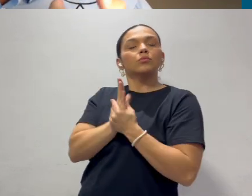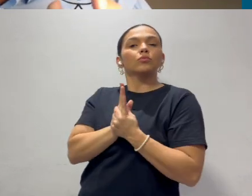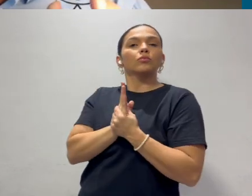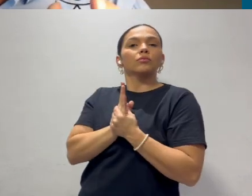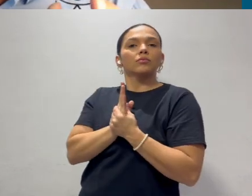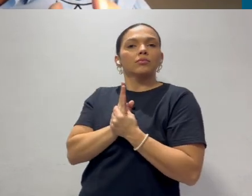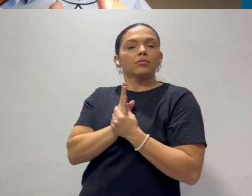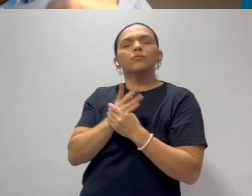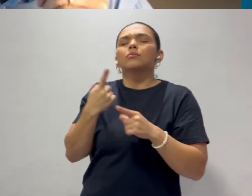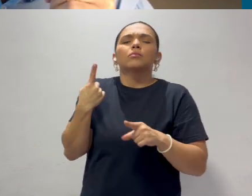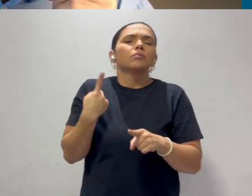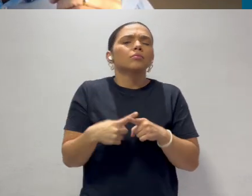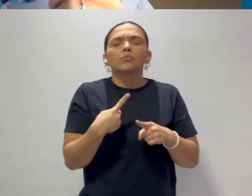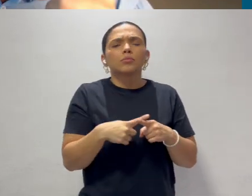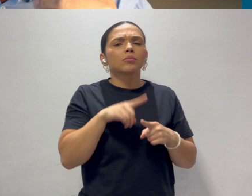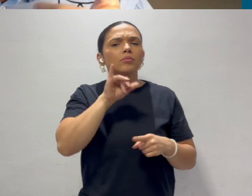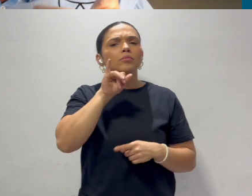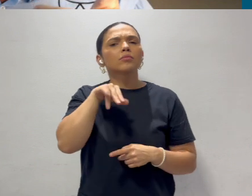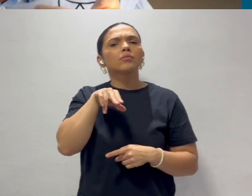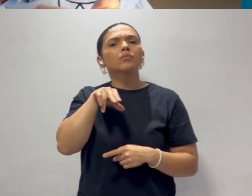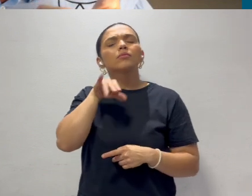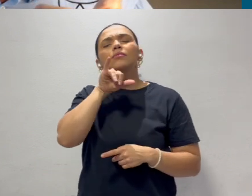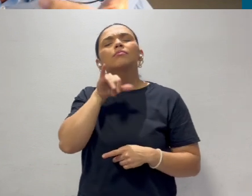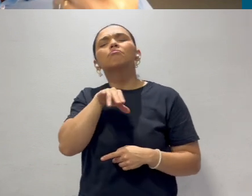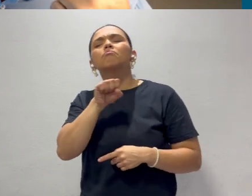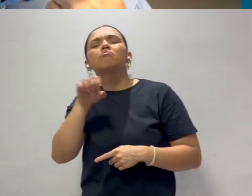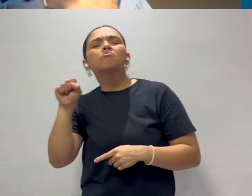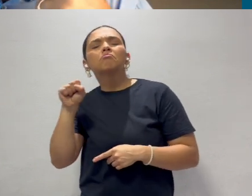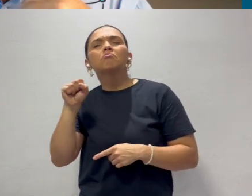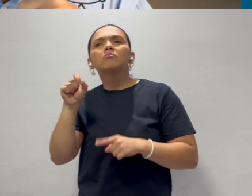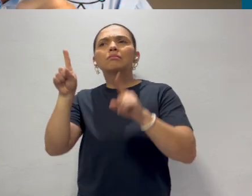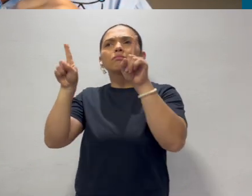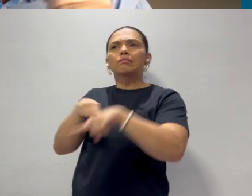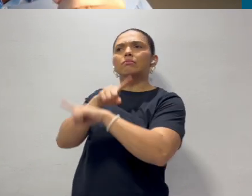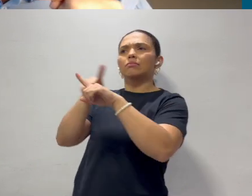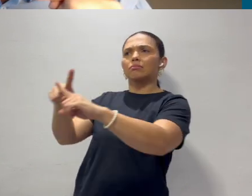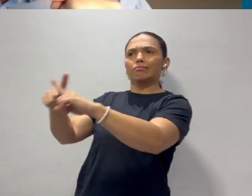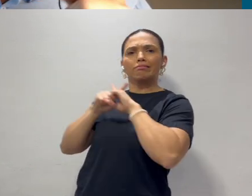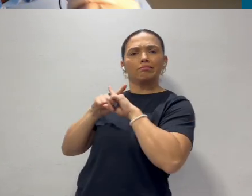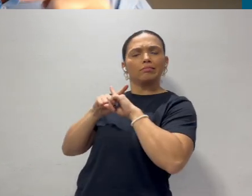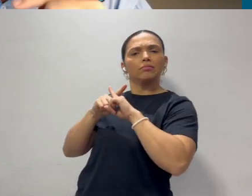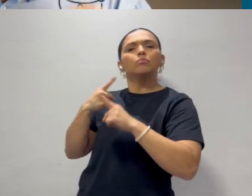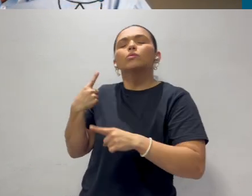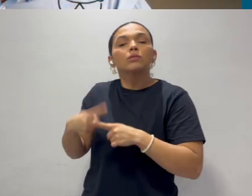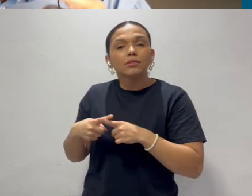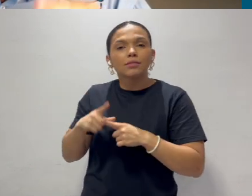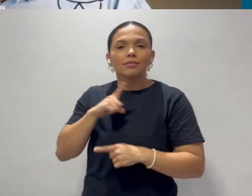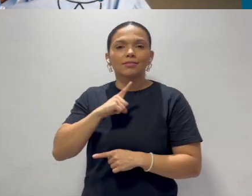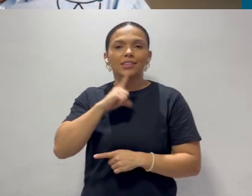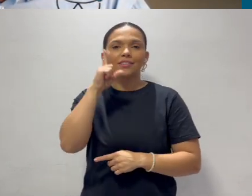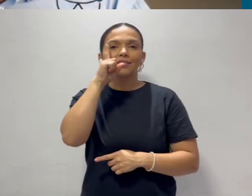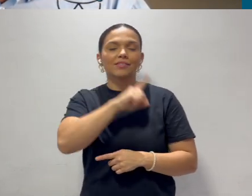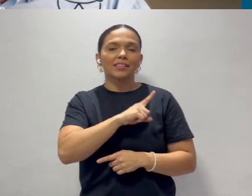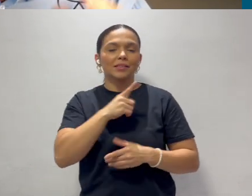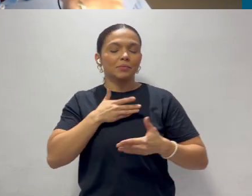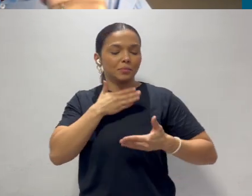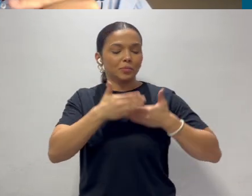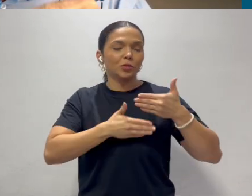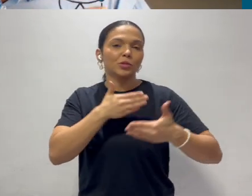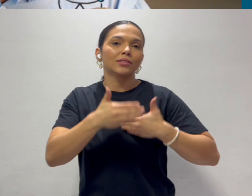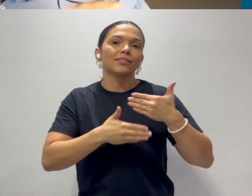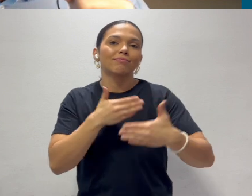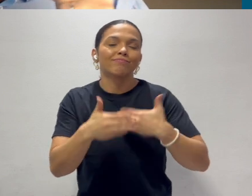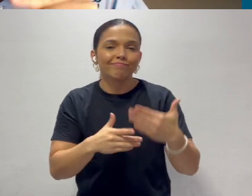o processo. Por que o INSS nega muitos pedidos? Porque ele encontra alguma falha